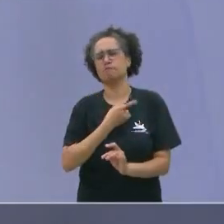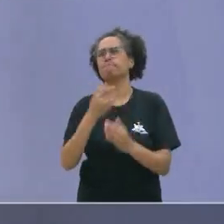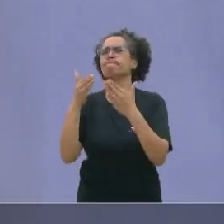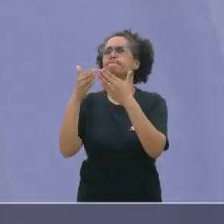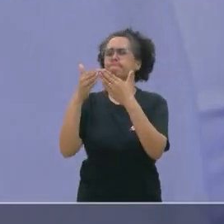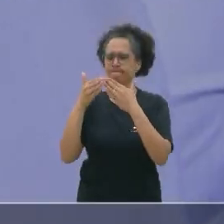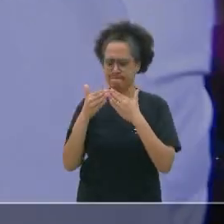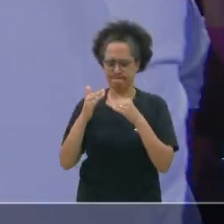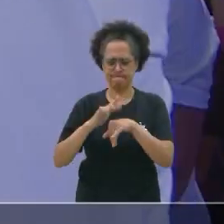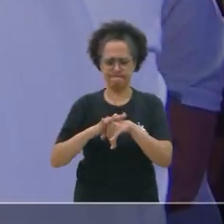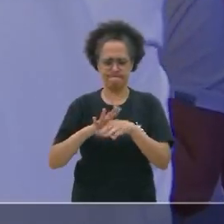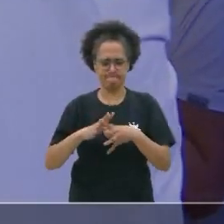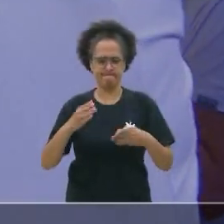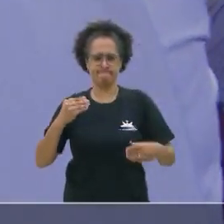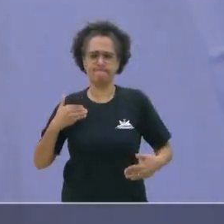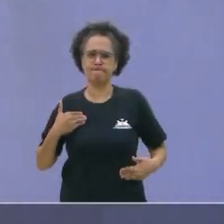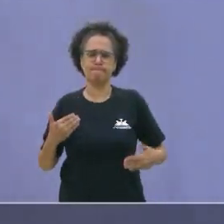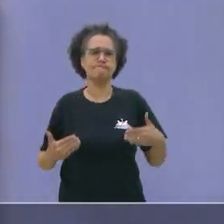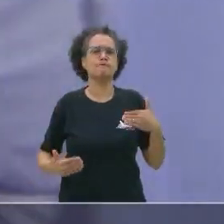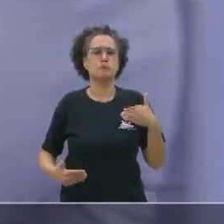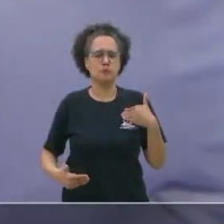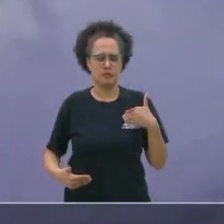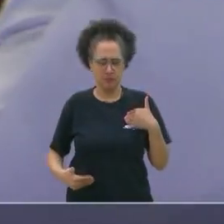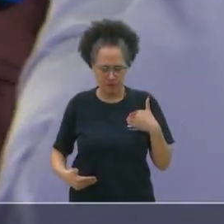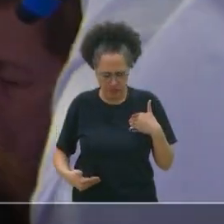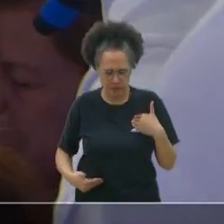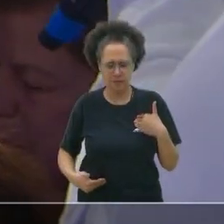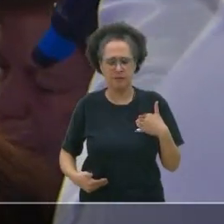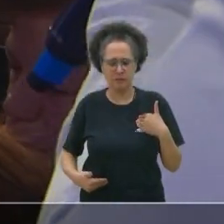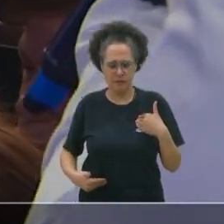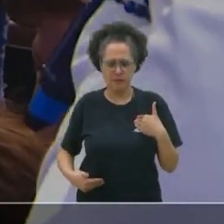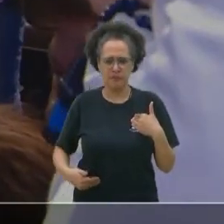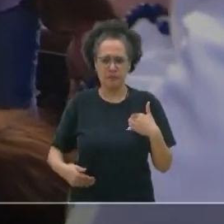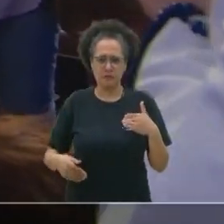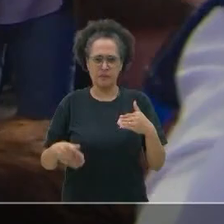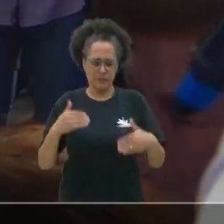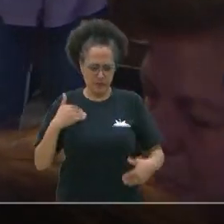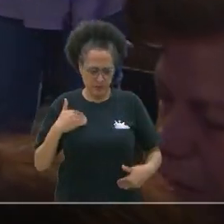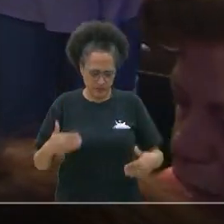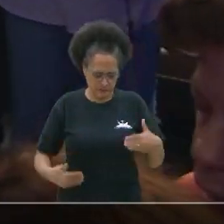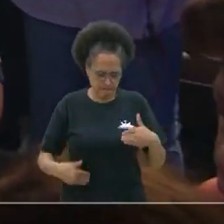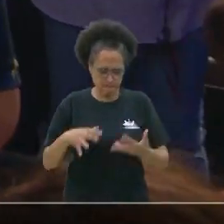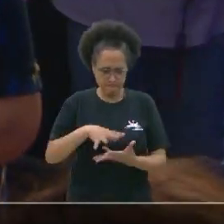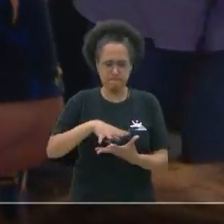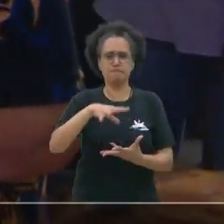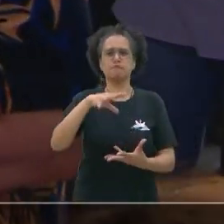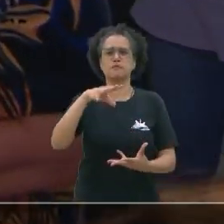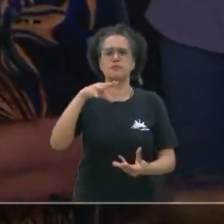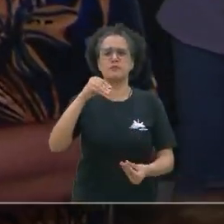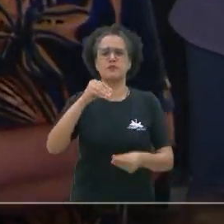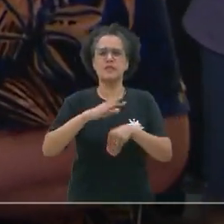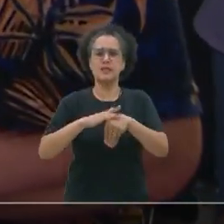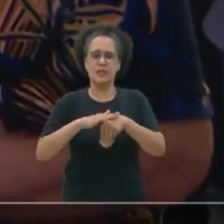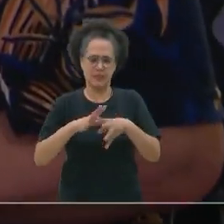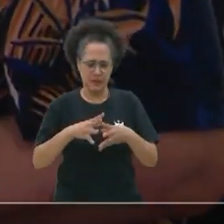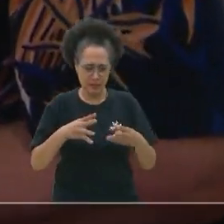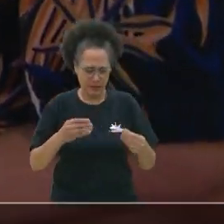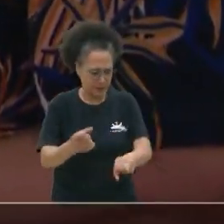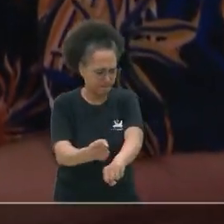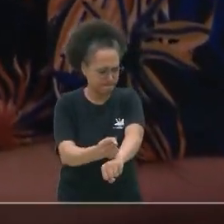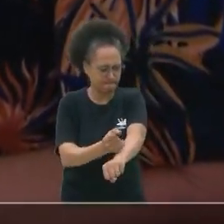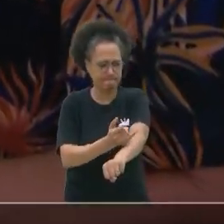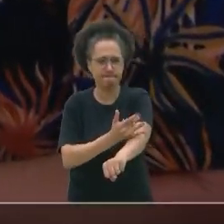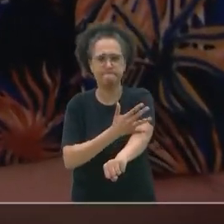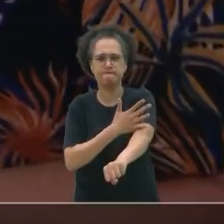a cura física, a cura das enfermidades do corpo e da alma, a cura das enfermidades